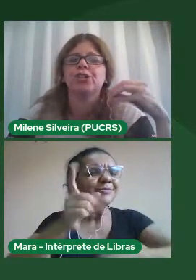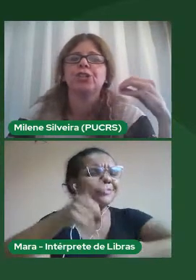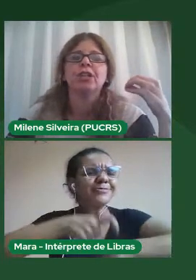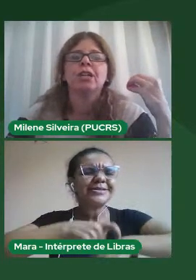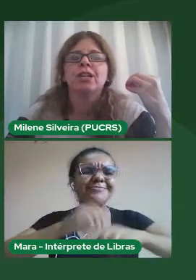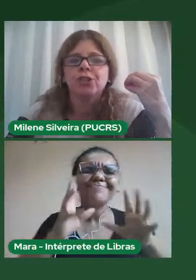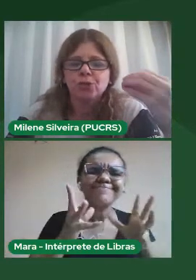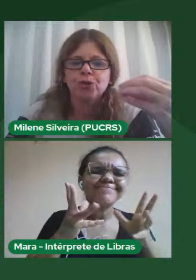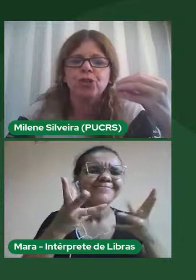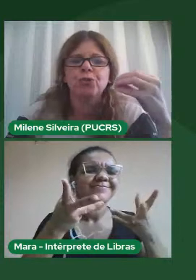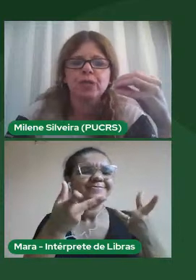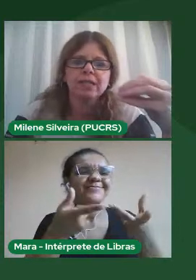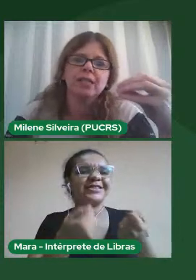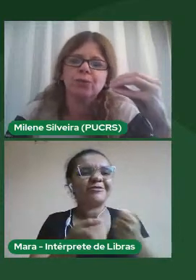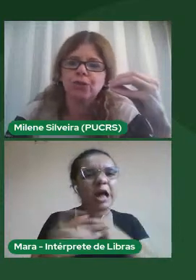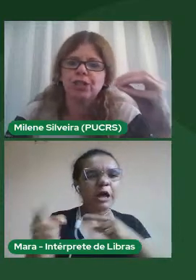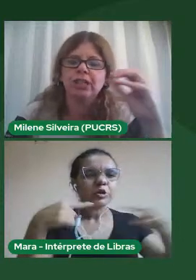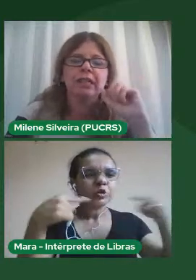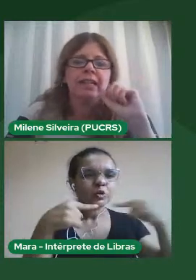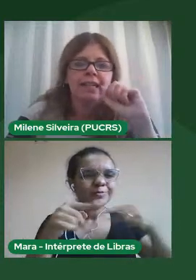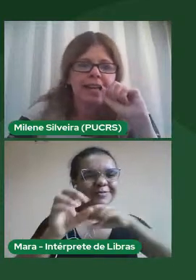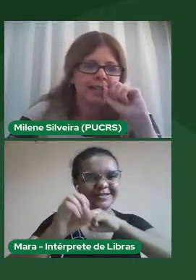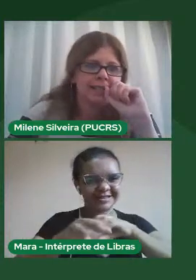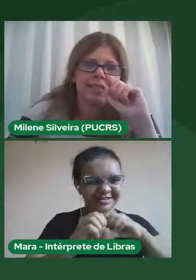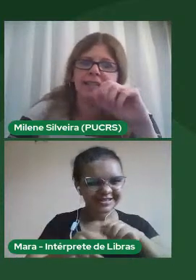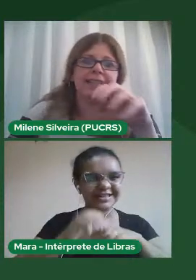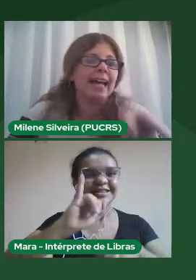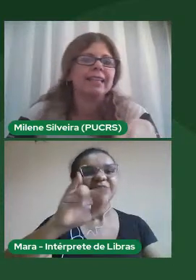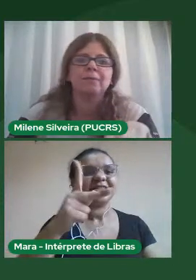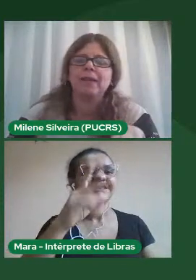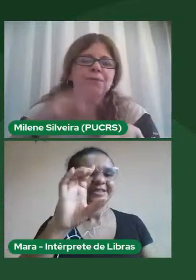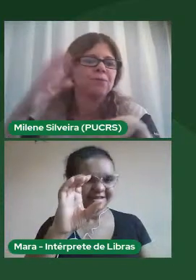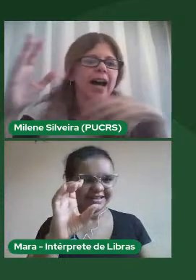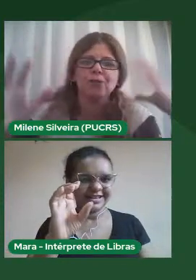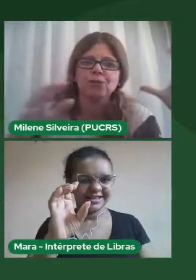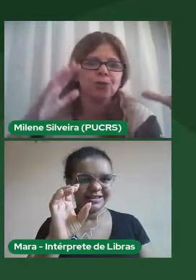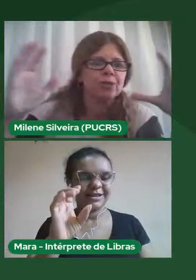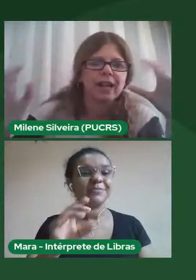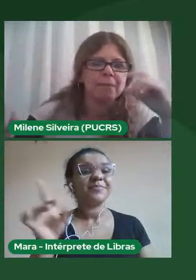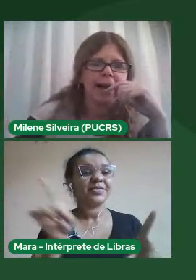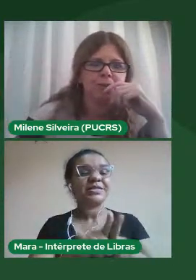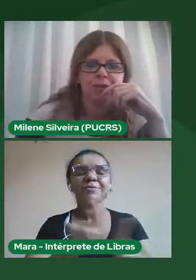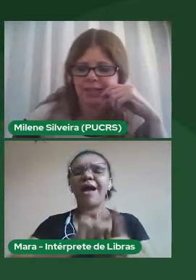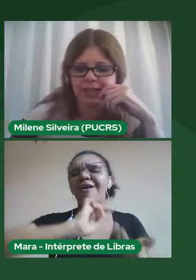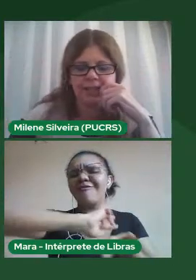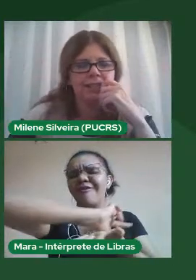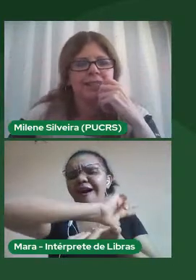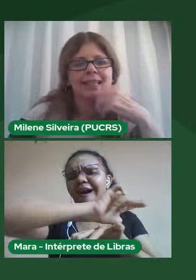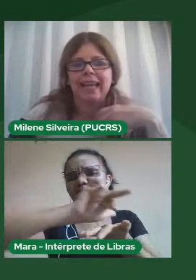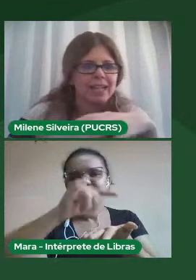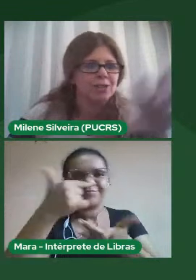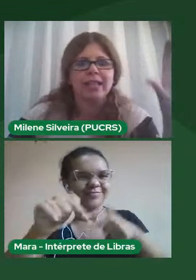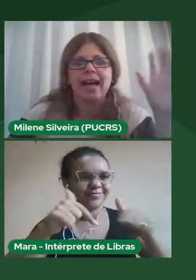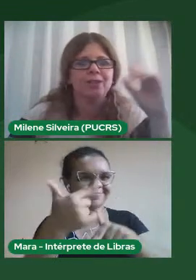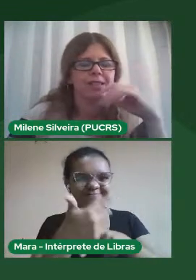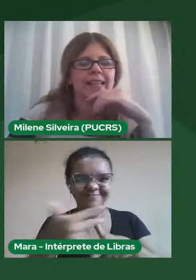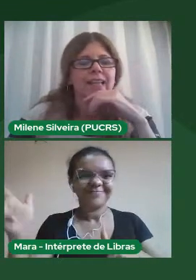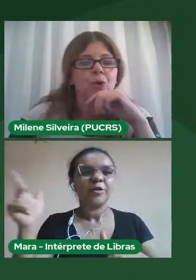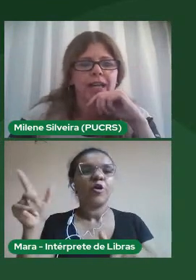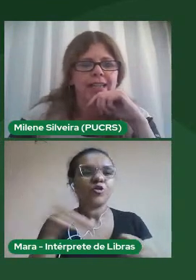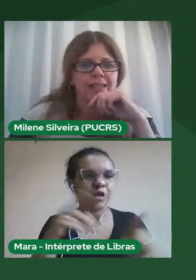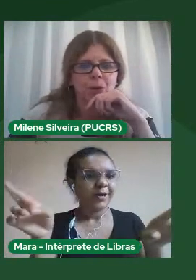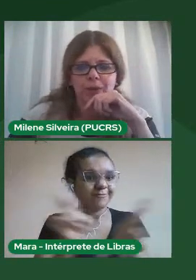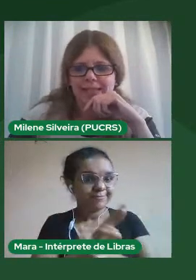da gente discutir o ensino de IHC. E daí também vários outros trabalhos relacionados,